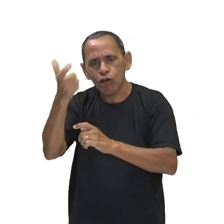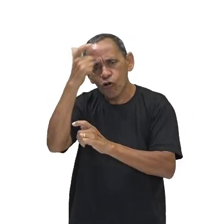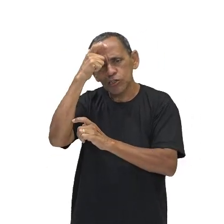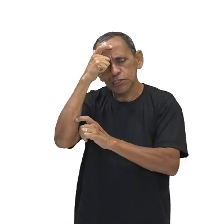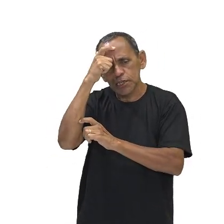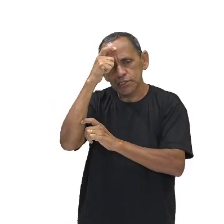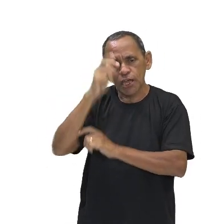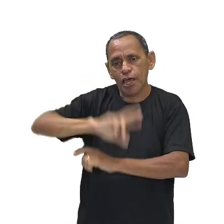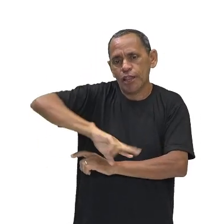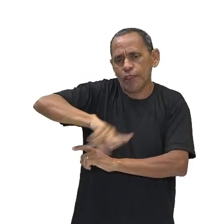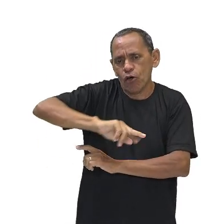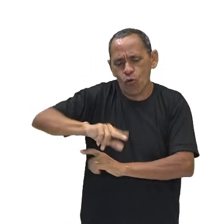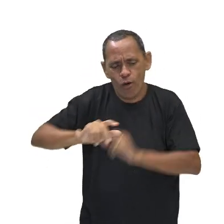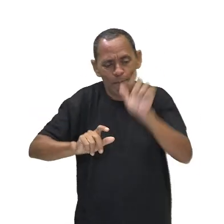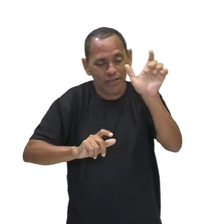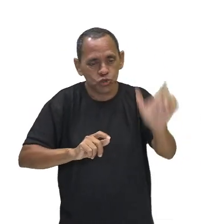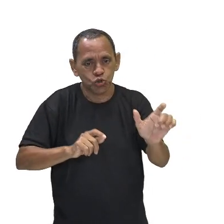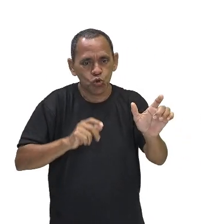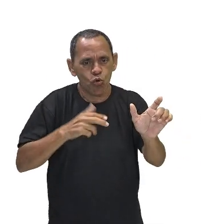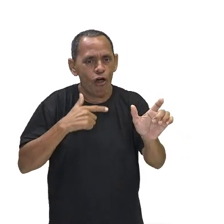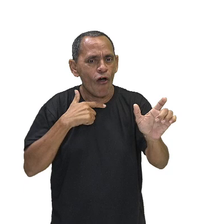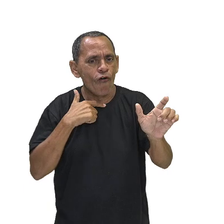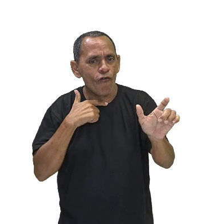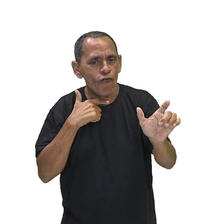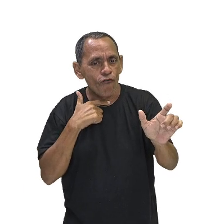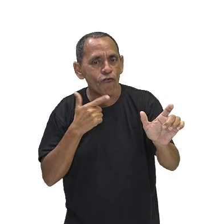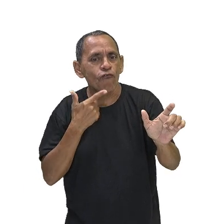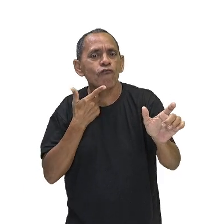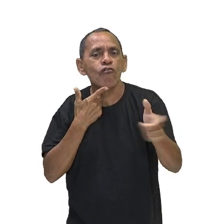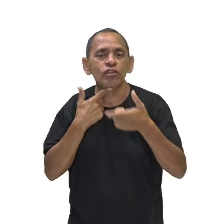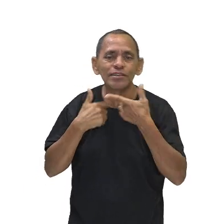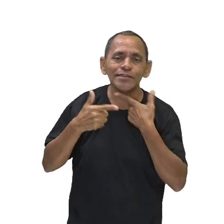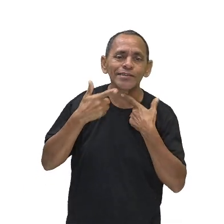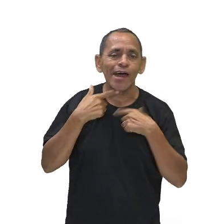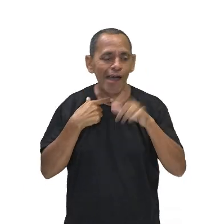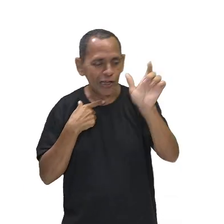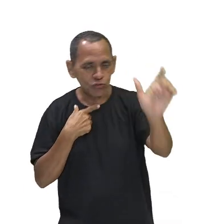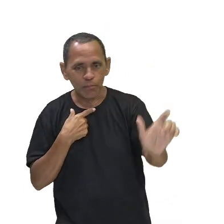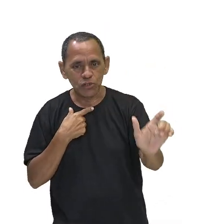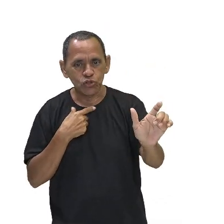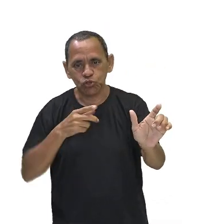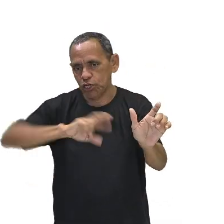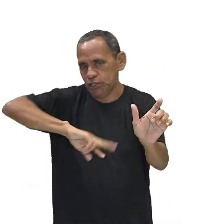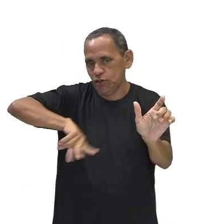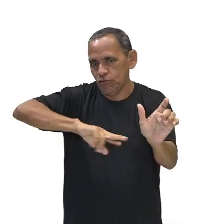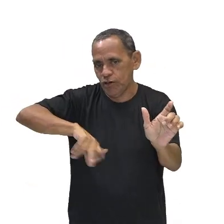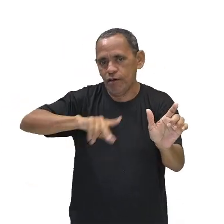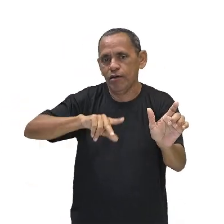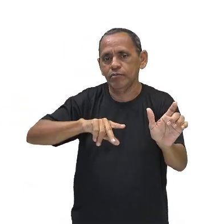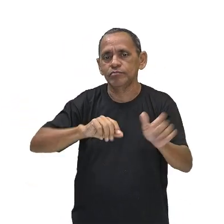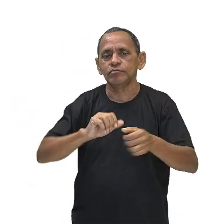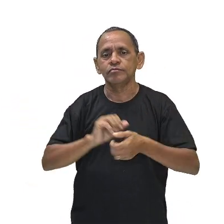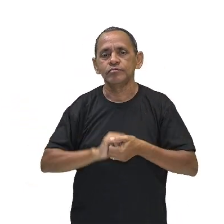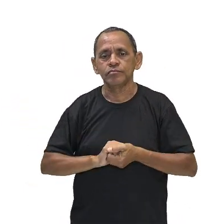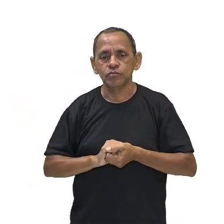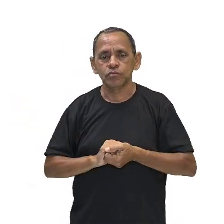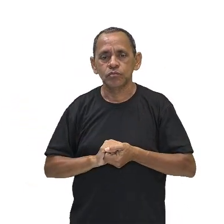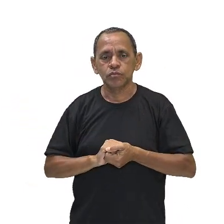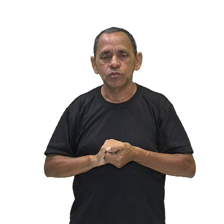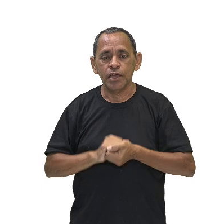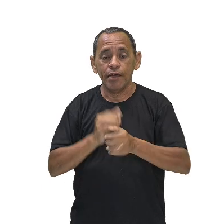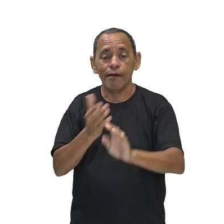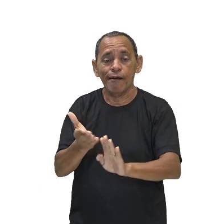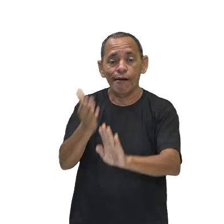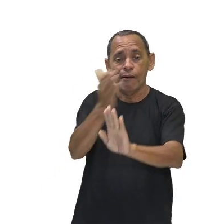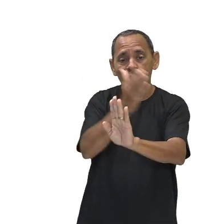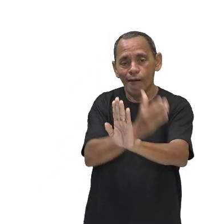não depende da vontade individual de uma pessoa. O fato social, ele é